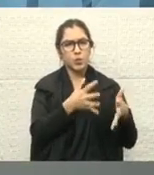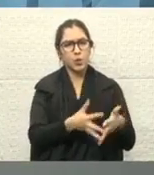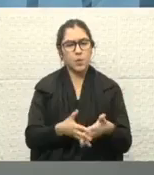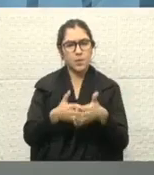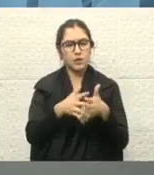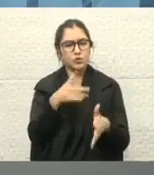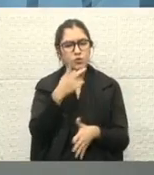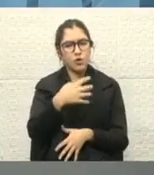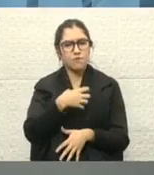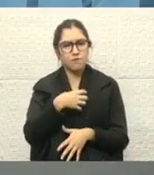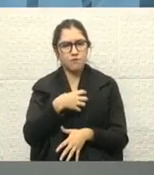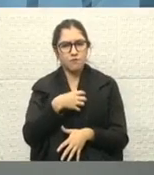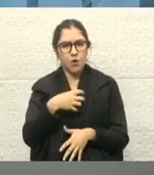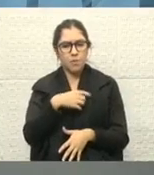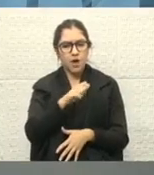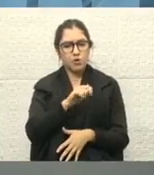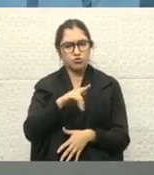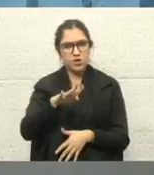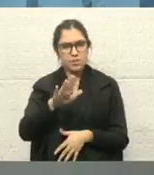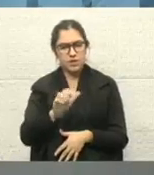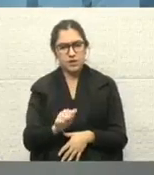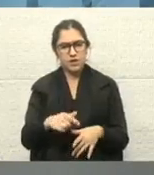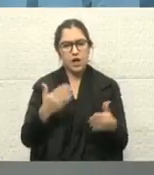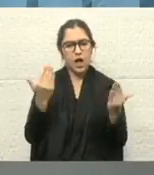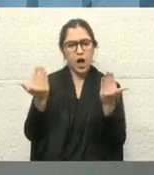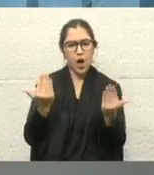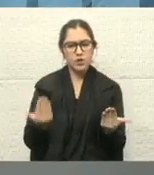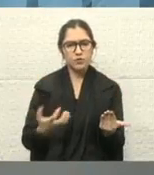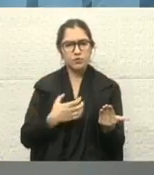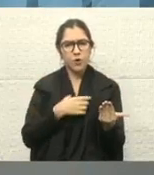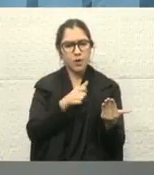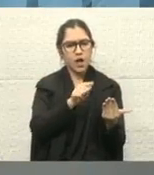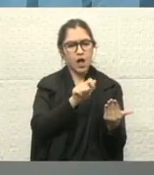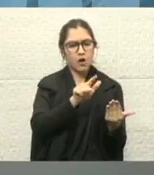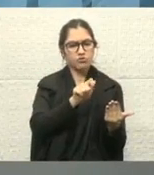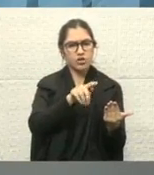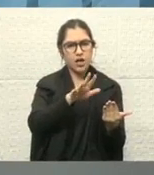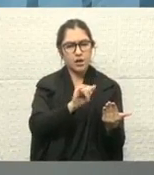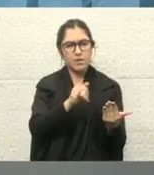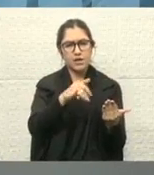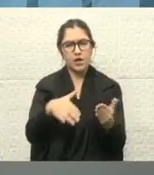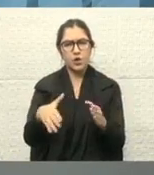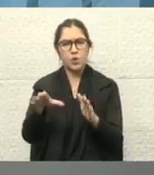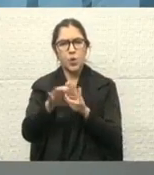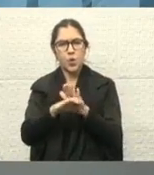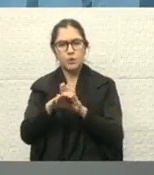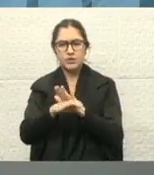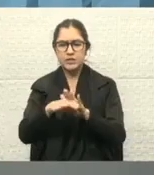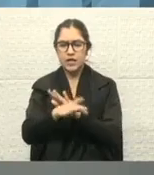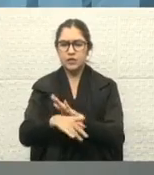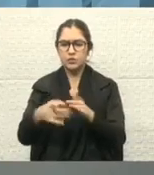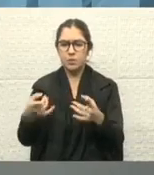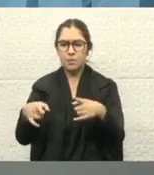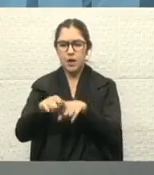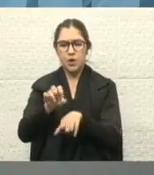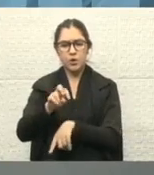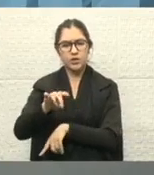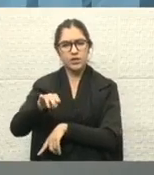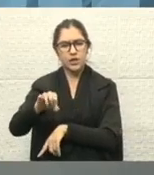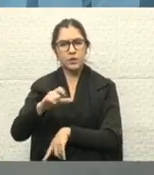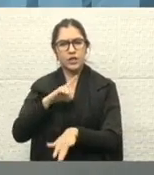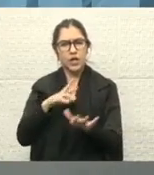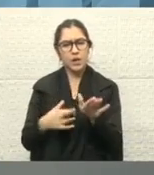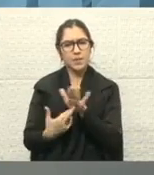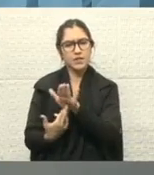complexo em sua forma algébrica, e associando essa forma algébrica ao conceito de par ordenado, eu tenho a